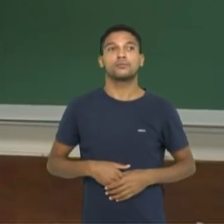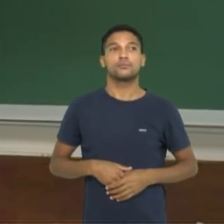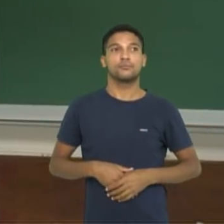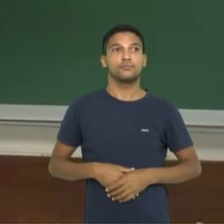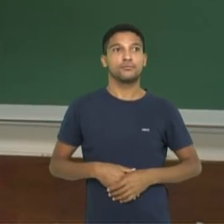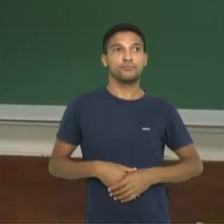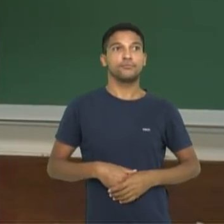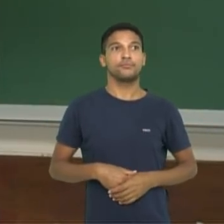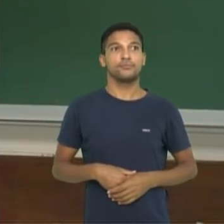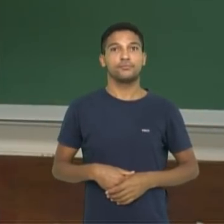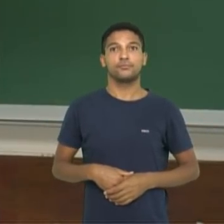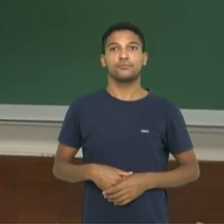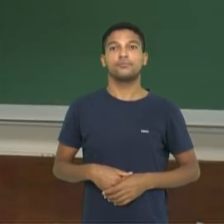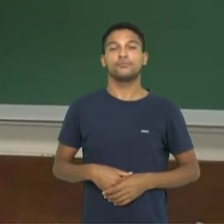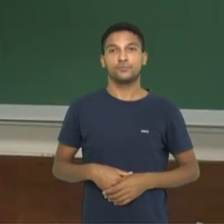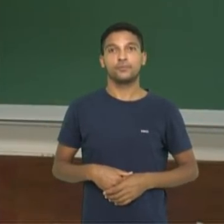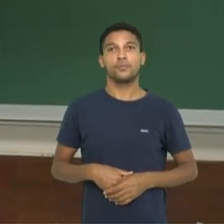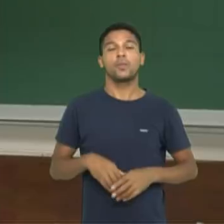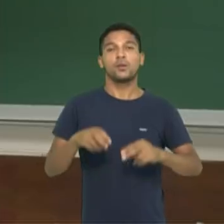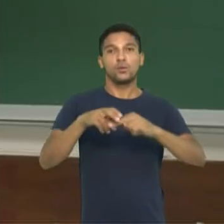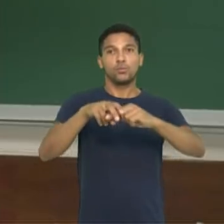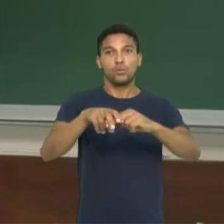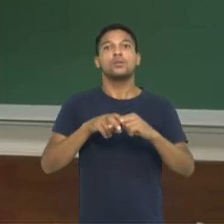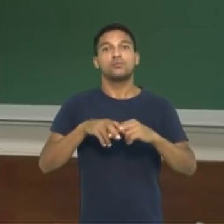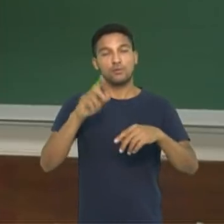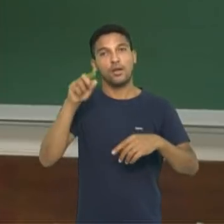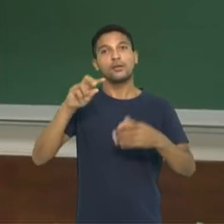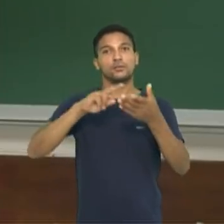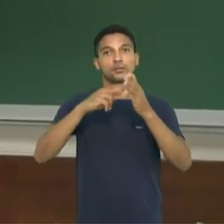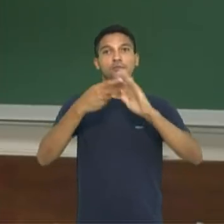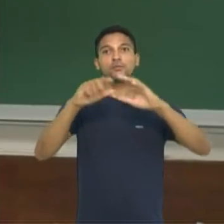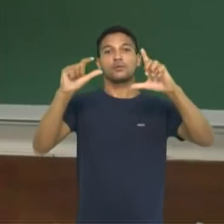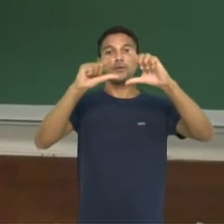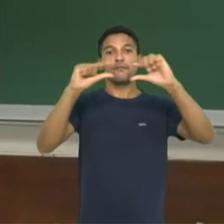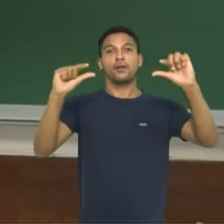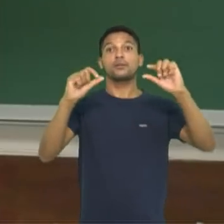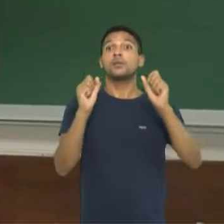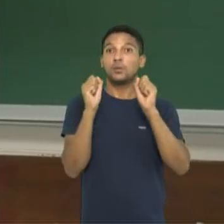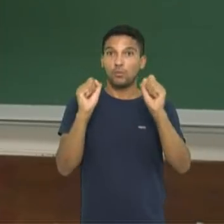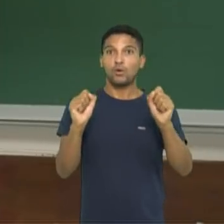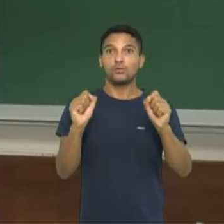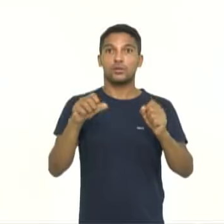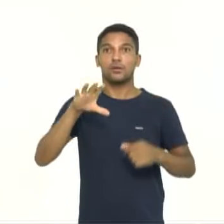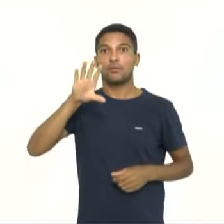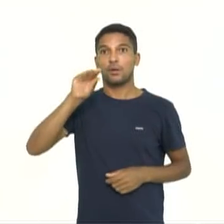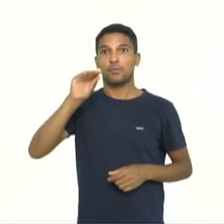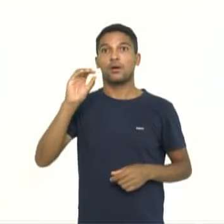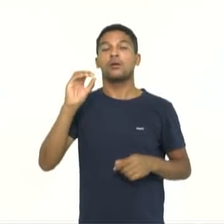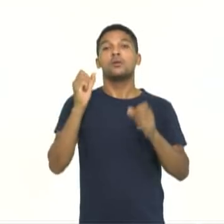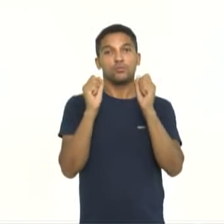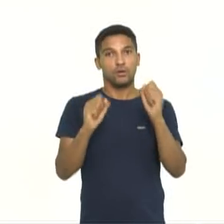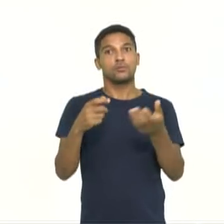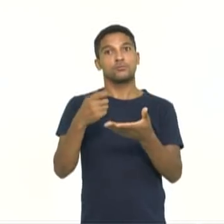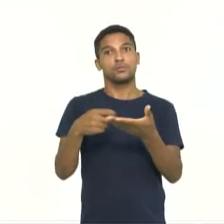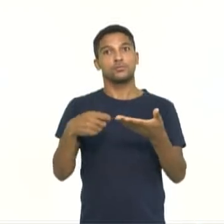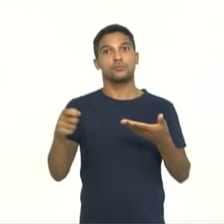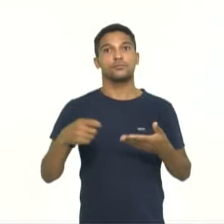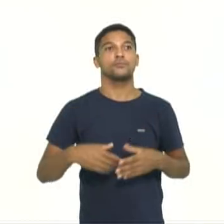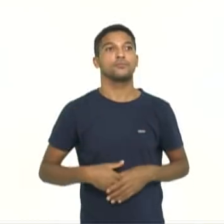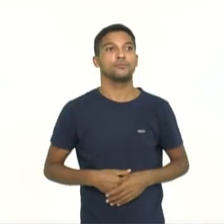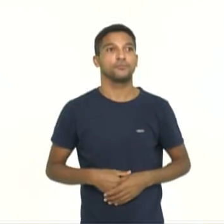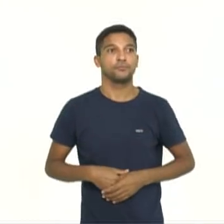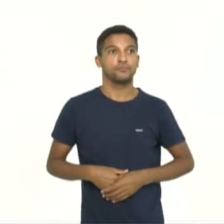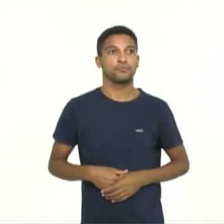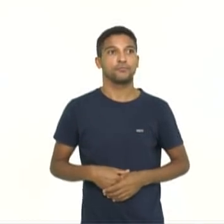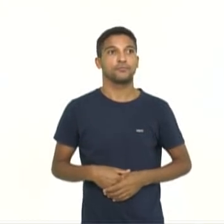que emite esse enunciado. Então, ele fez uma frase, pode ser falada, pode ser escrita, né? O que é oração, pessoal? Observem